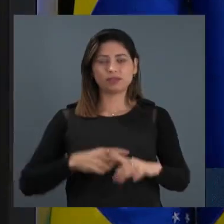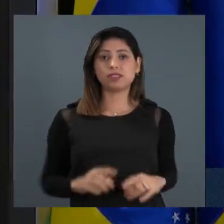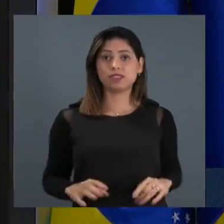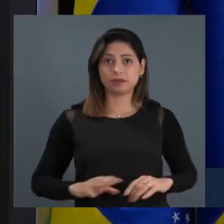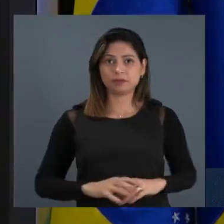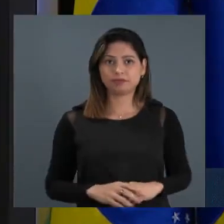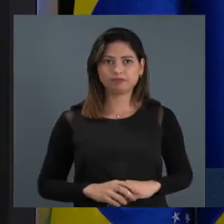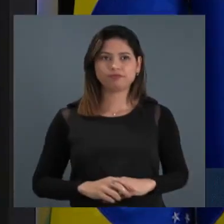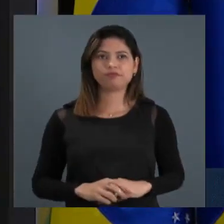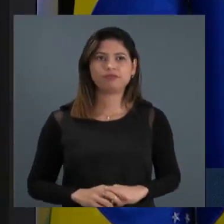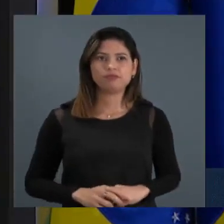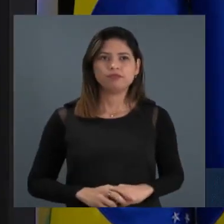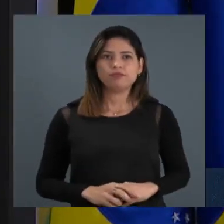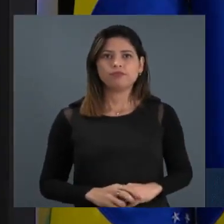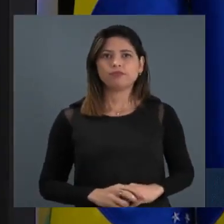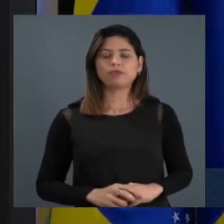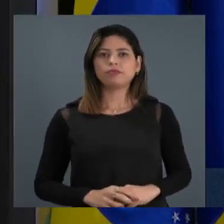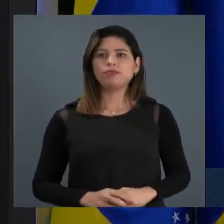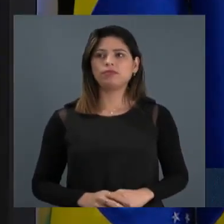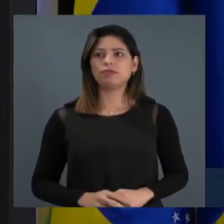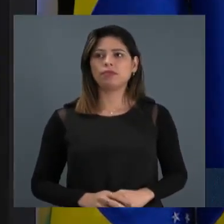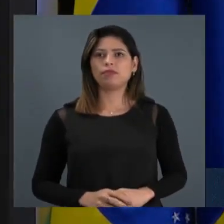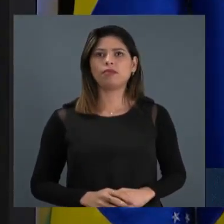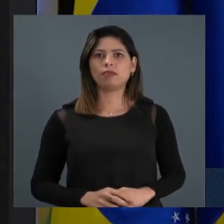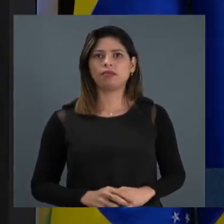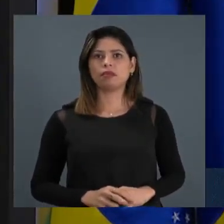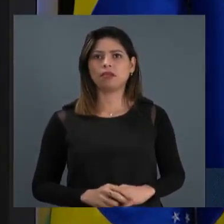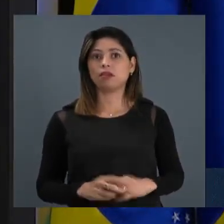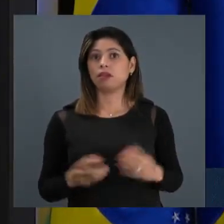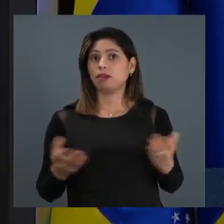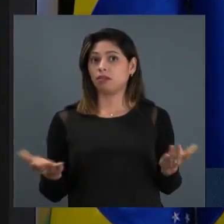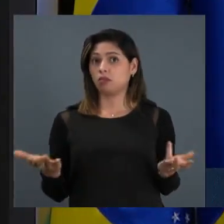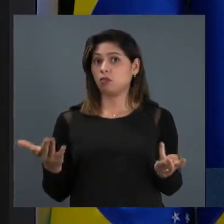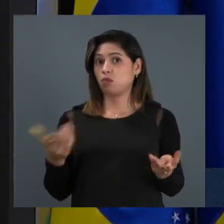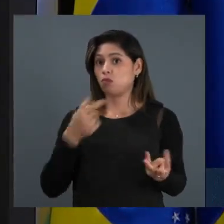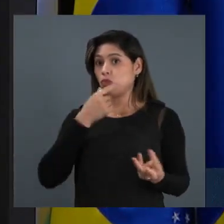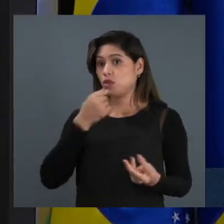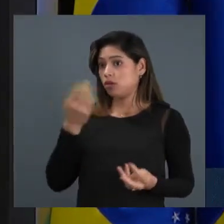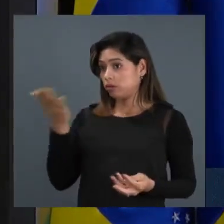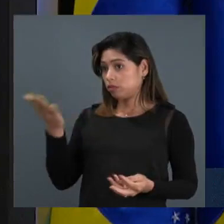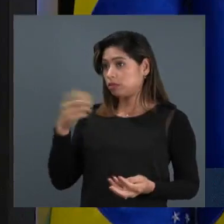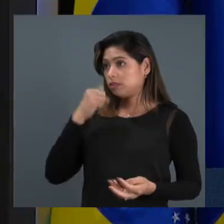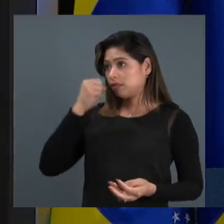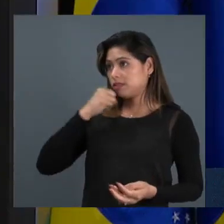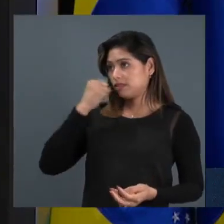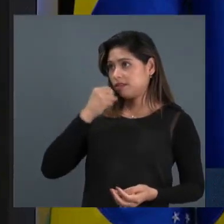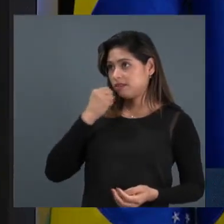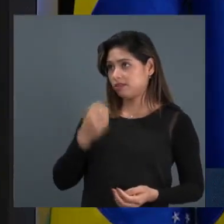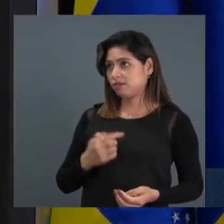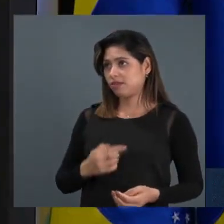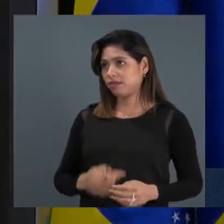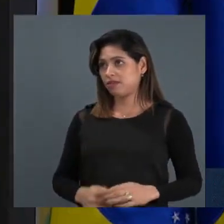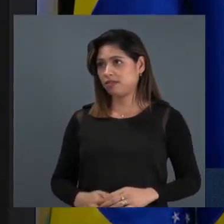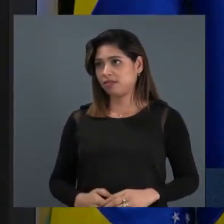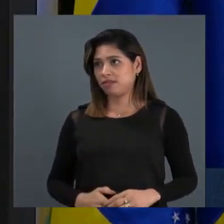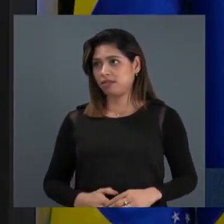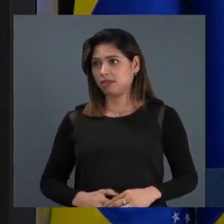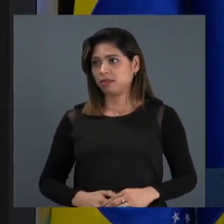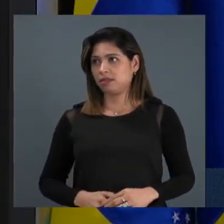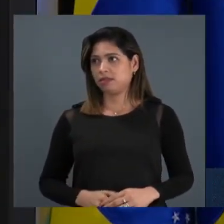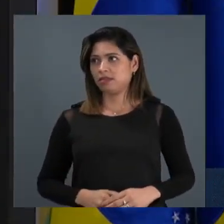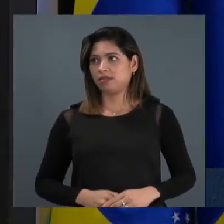não se sustentam. Senador Fernando, a jogatina, bingo,